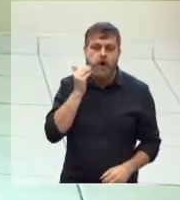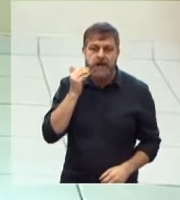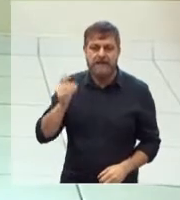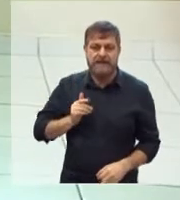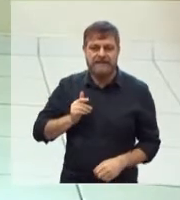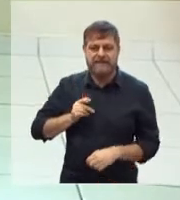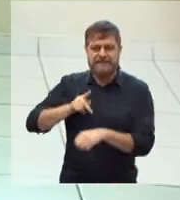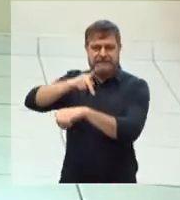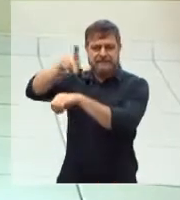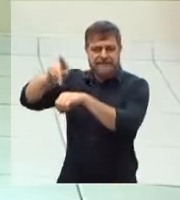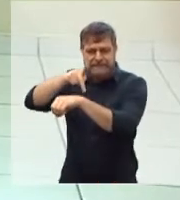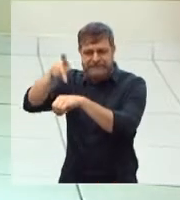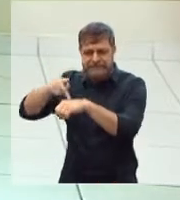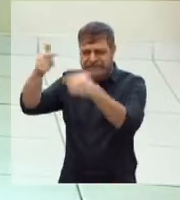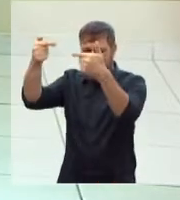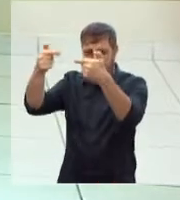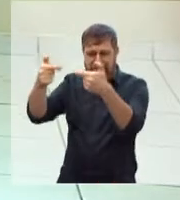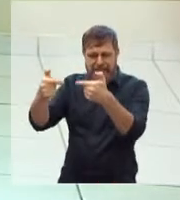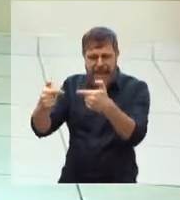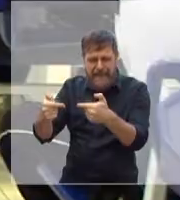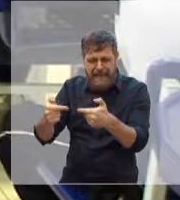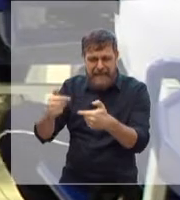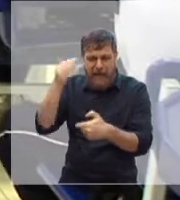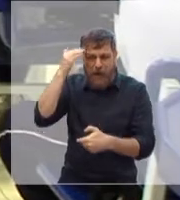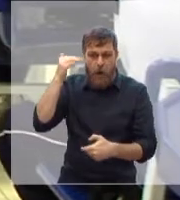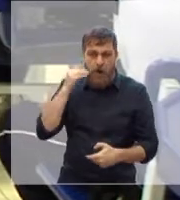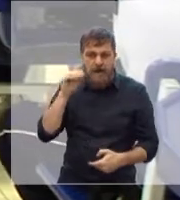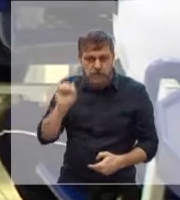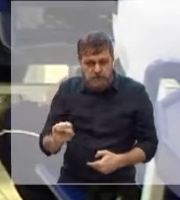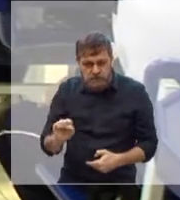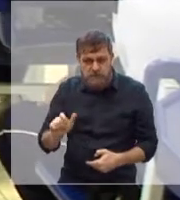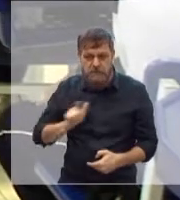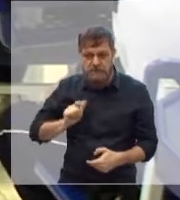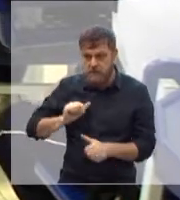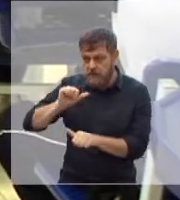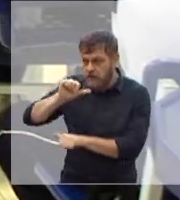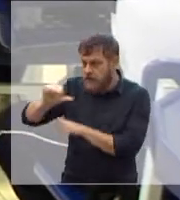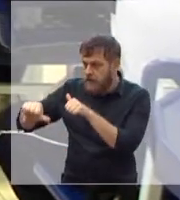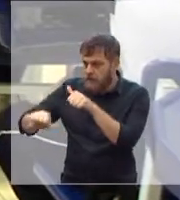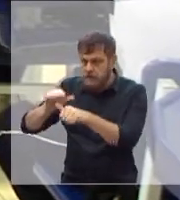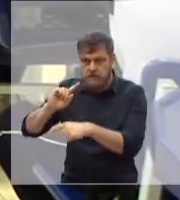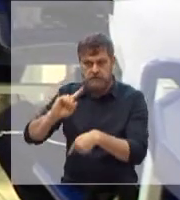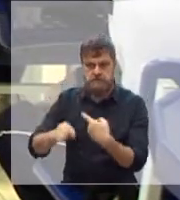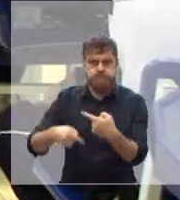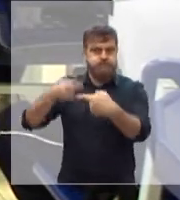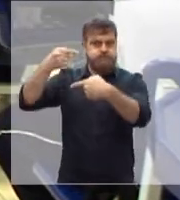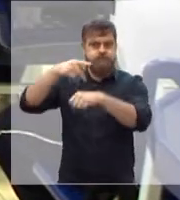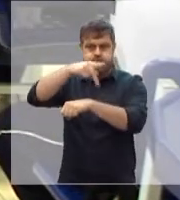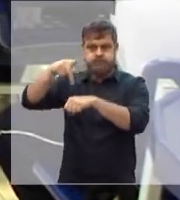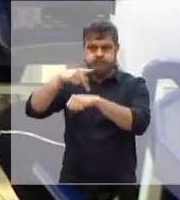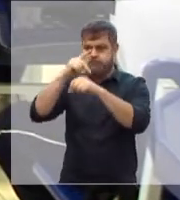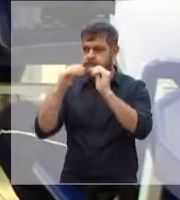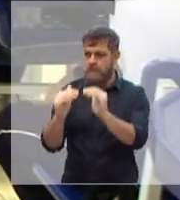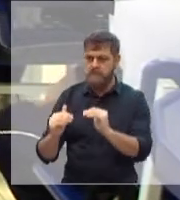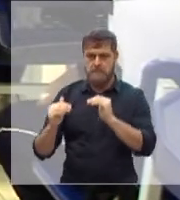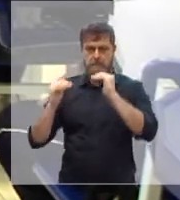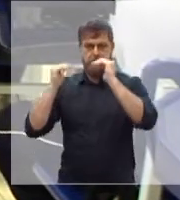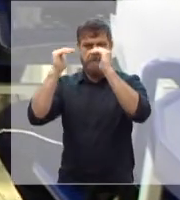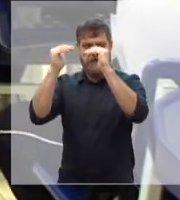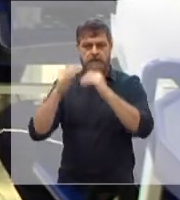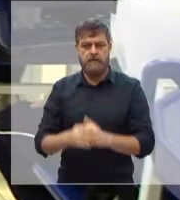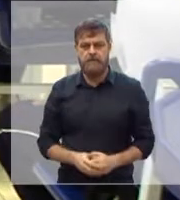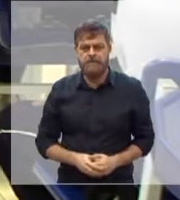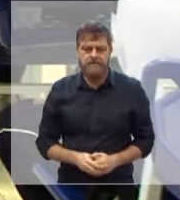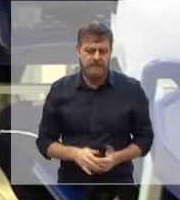que sai de uma nação miserável pós-guerra, a Coreia do Sul, e virar um tigre asiático